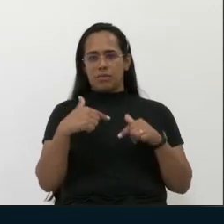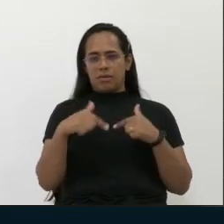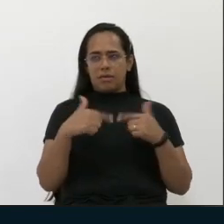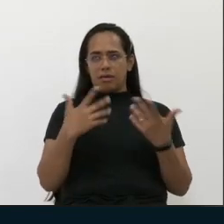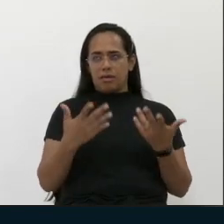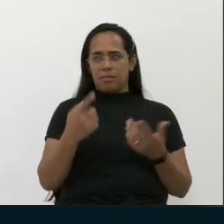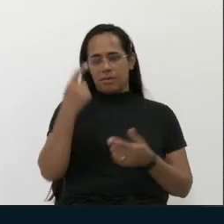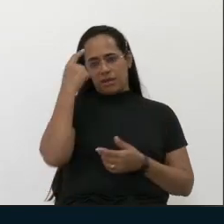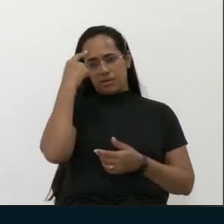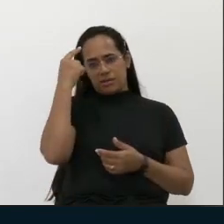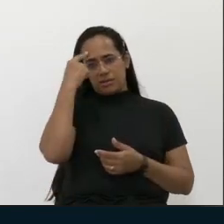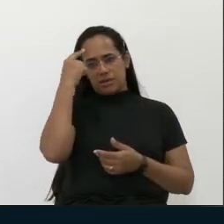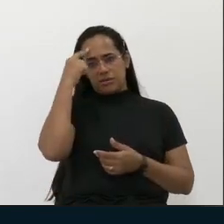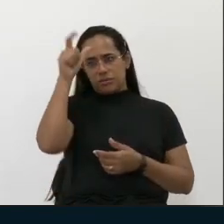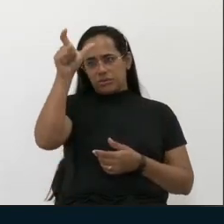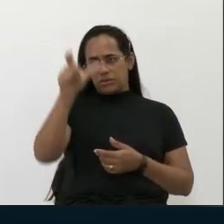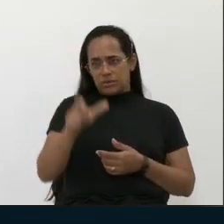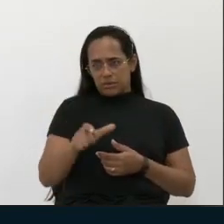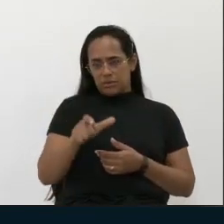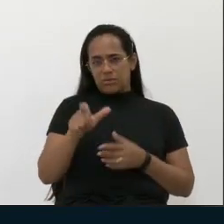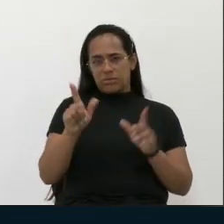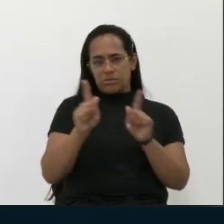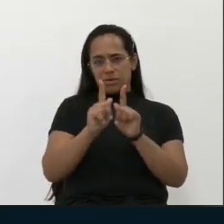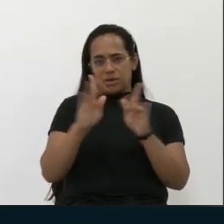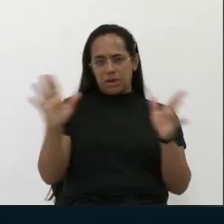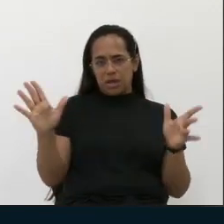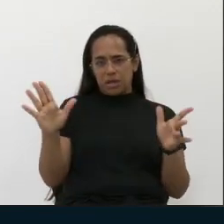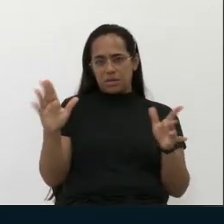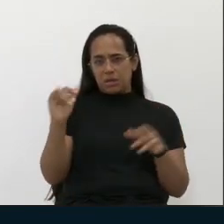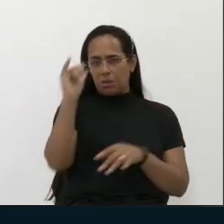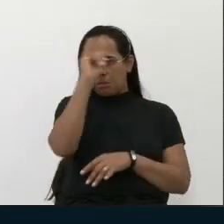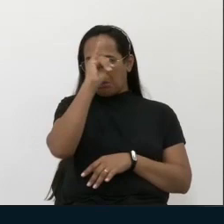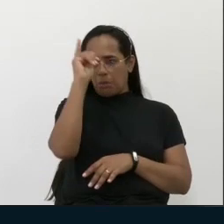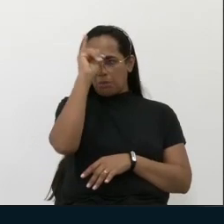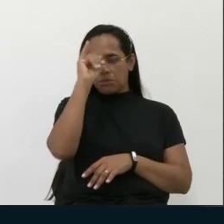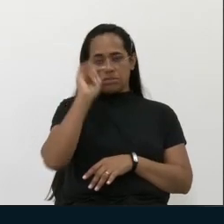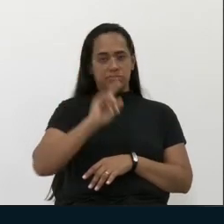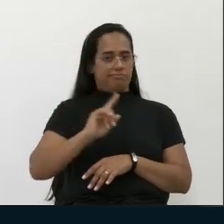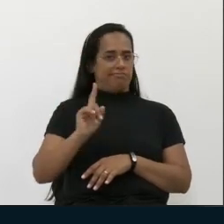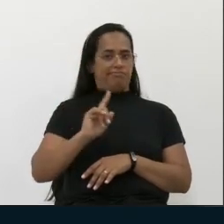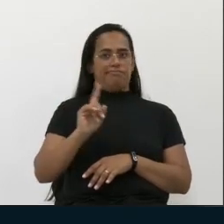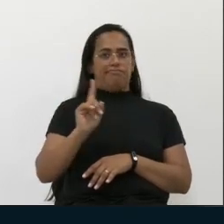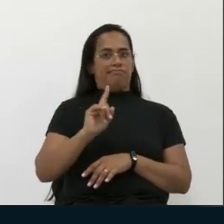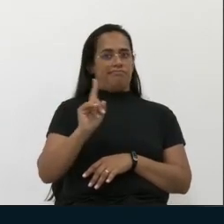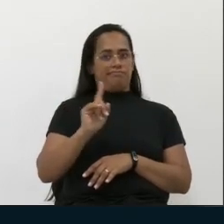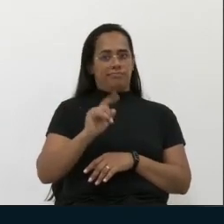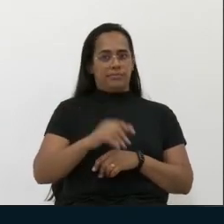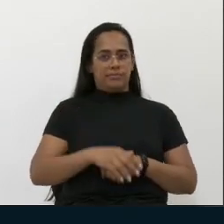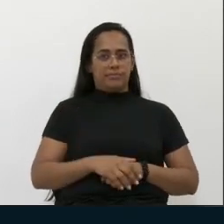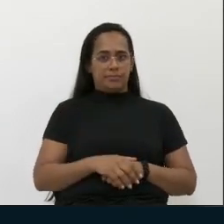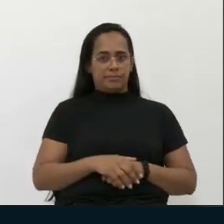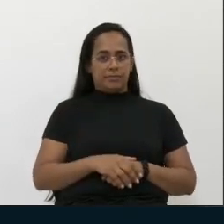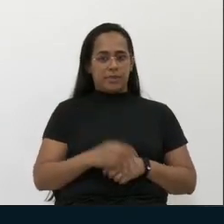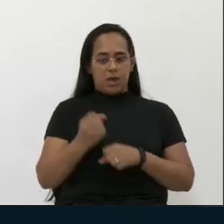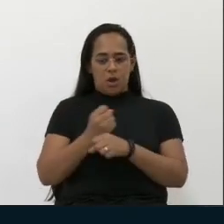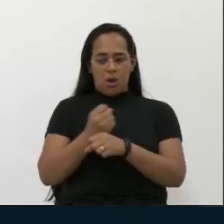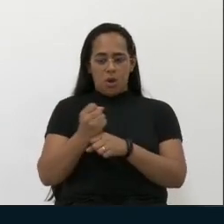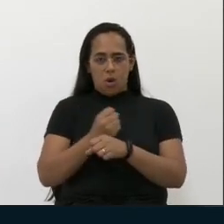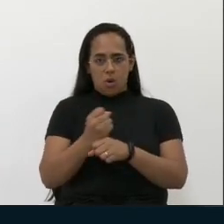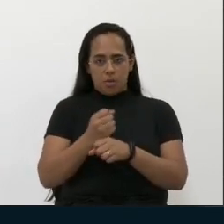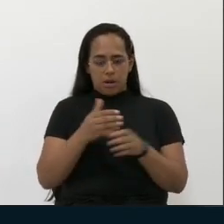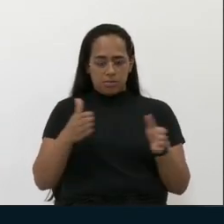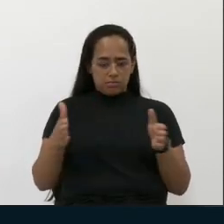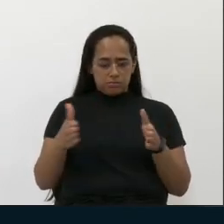imbecil. Não é. Não é. Simples assim. Se a obra está lá, a obra é minha, foi feita durante o meu governo, eu vou inaugurar a hora que eu